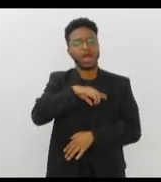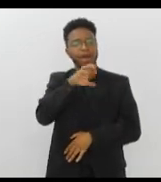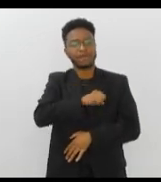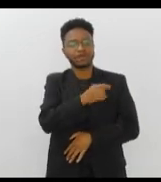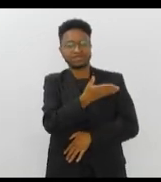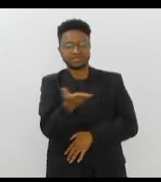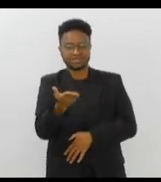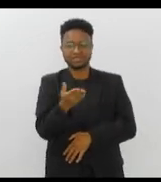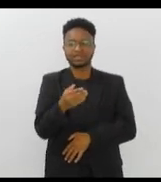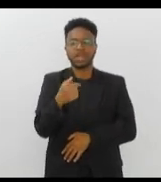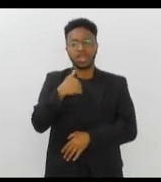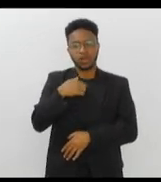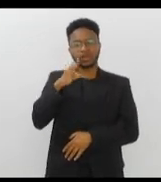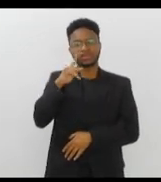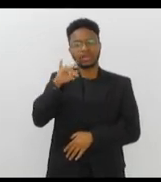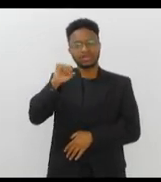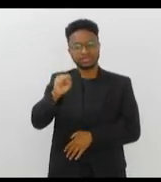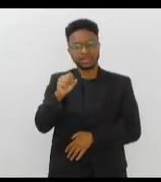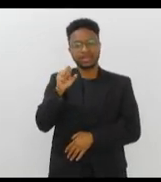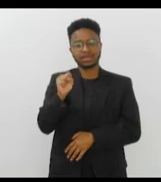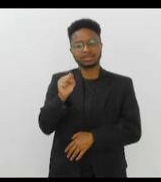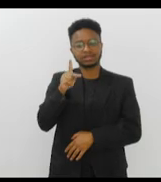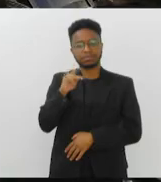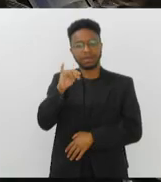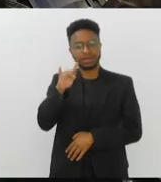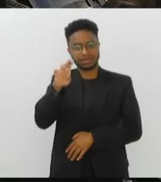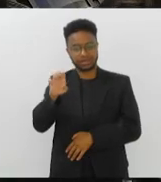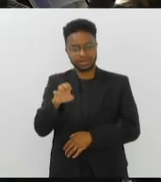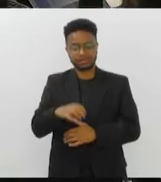Eu, Thaísa, Spike e Salomão.